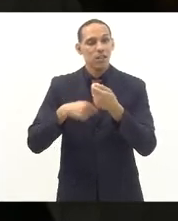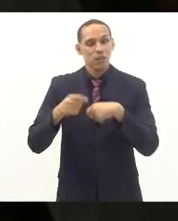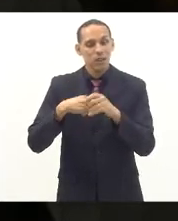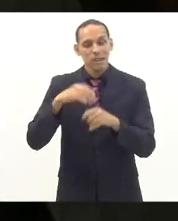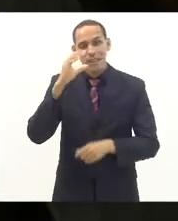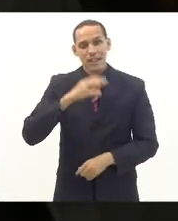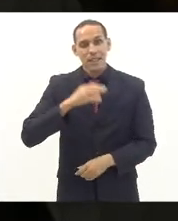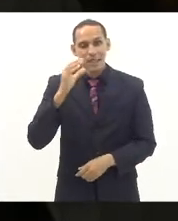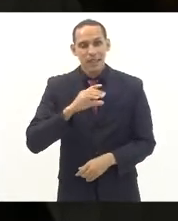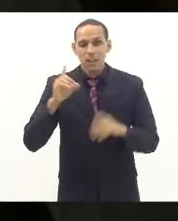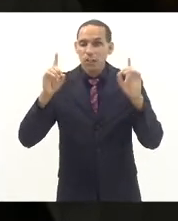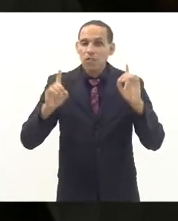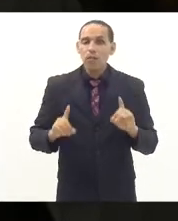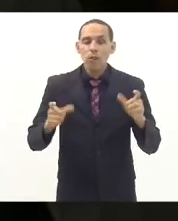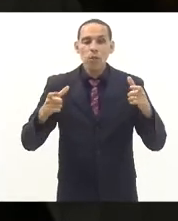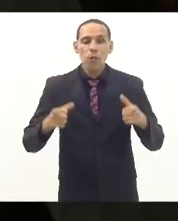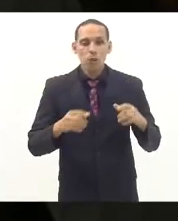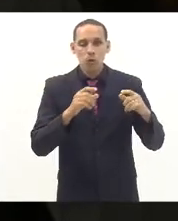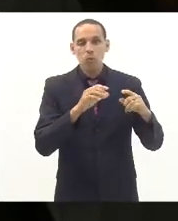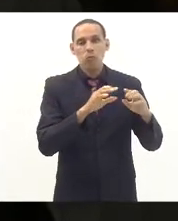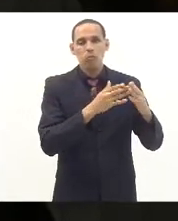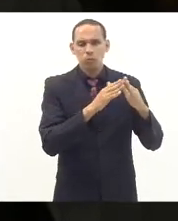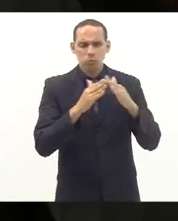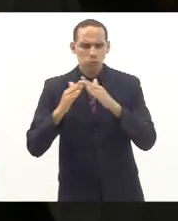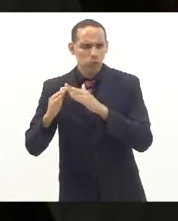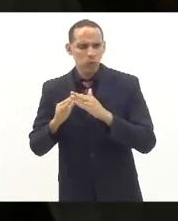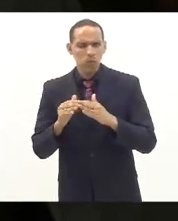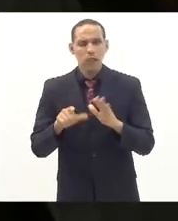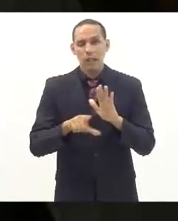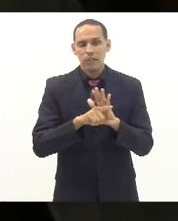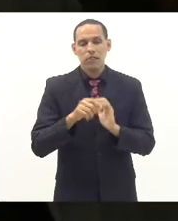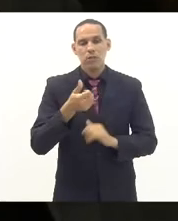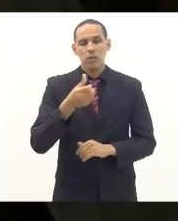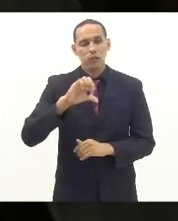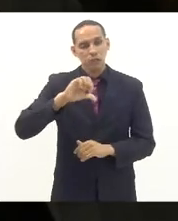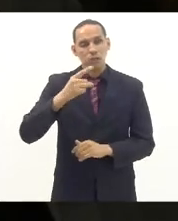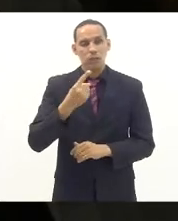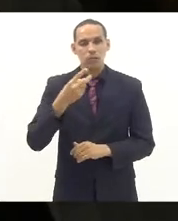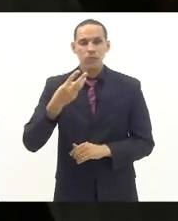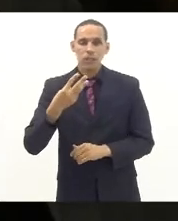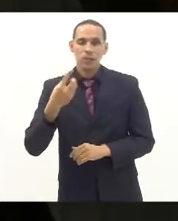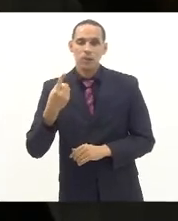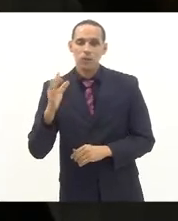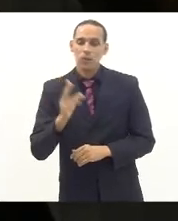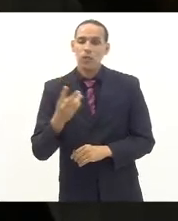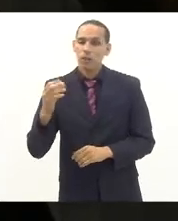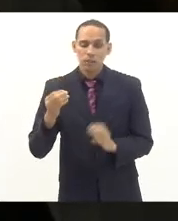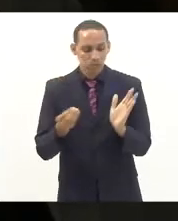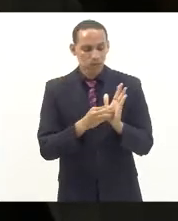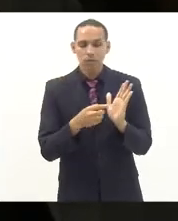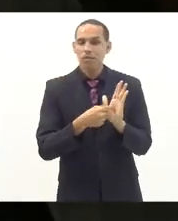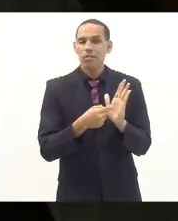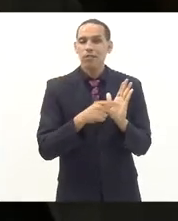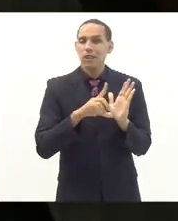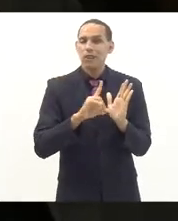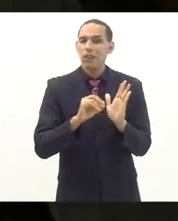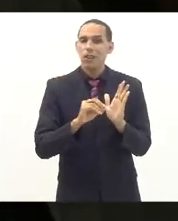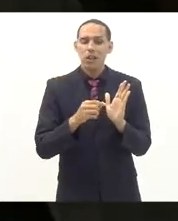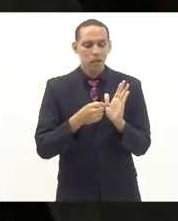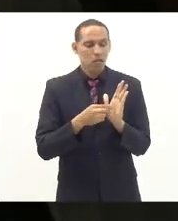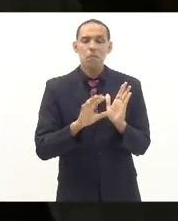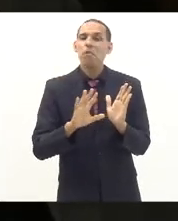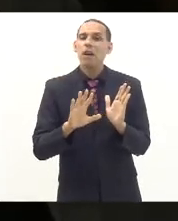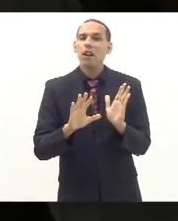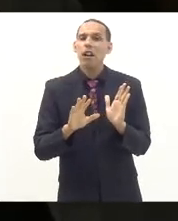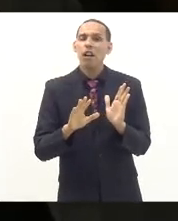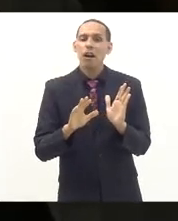de leite nos território de favela ali 9131 2020 ela aparece excitada olha ele aparece citada mas ela